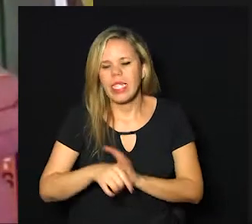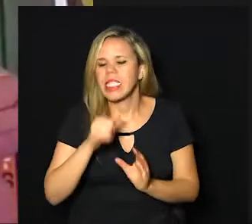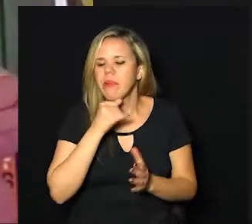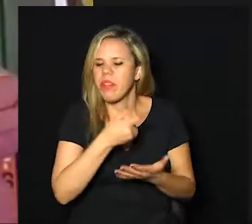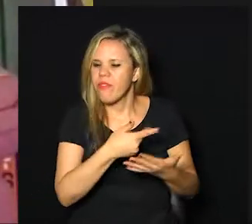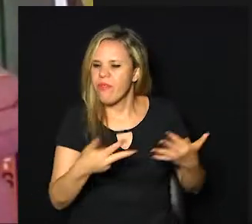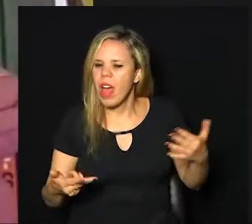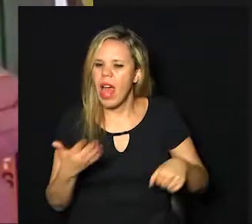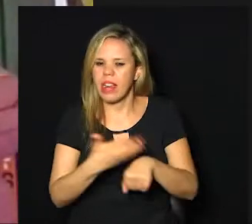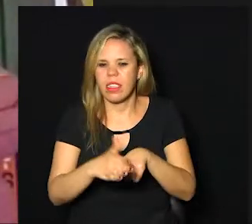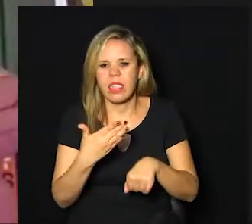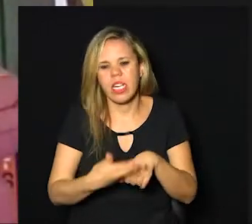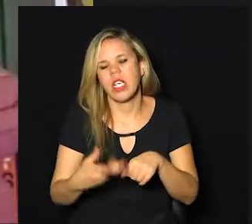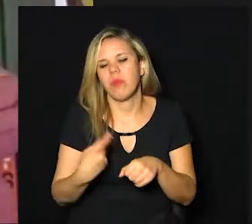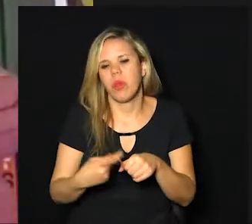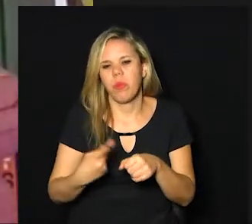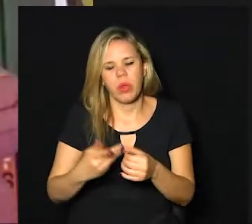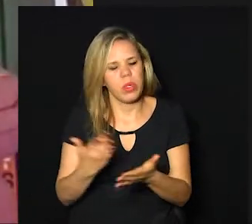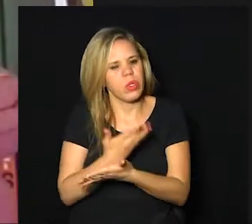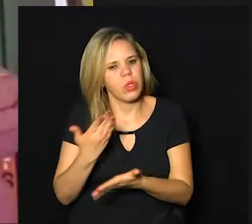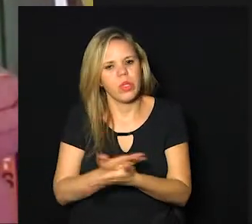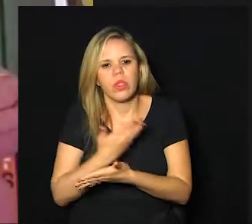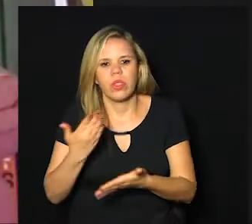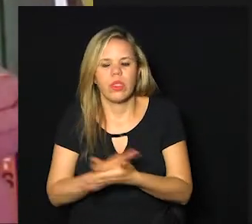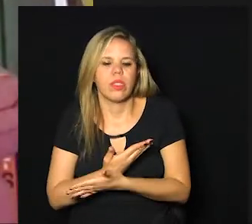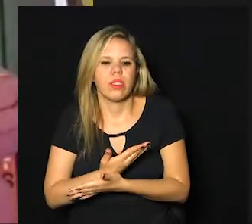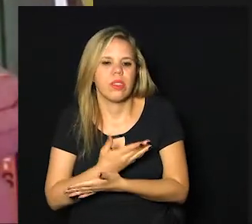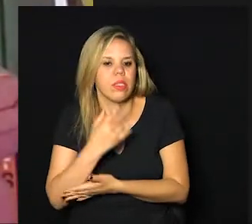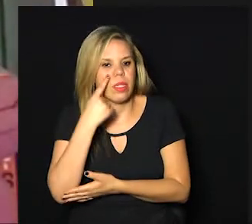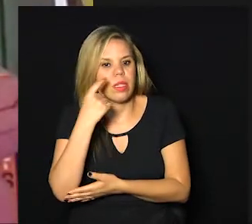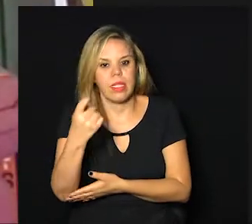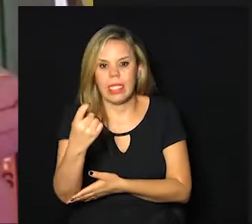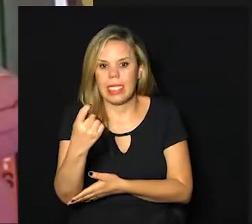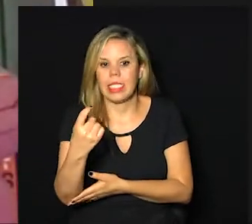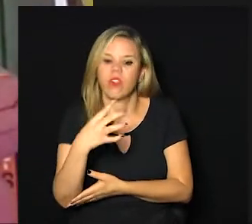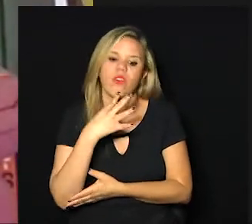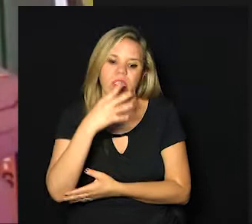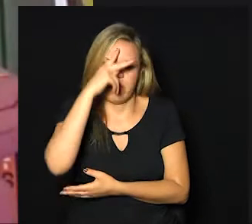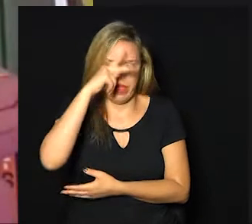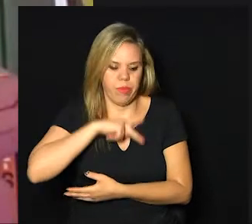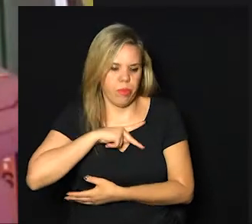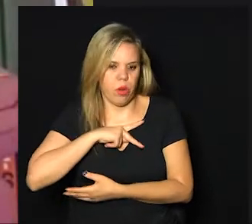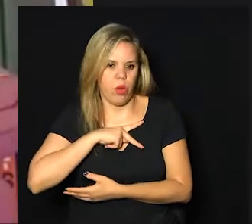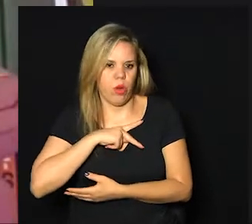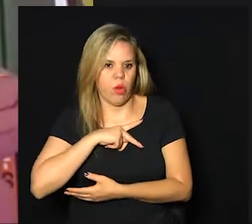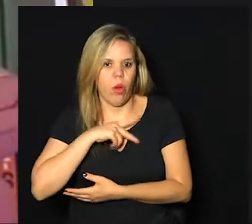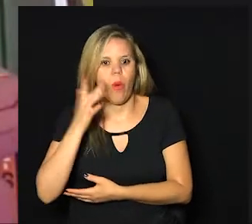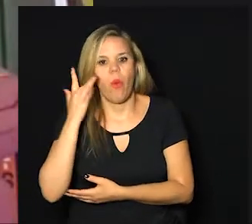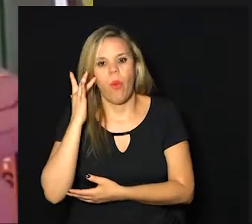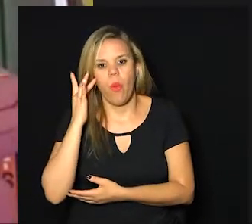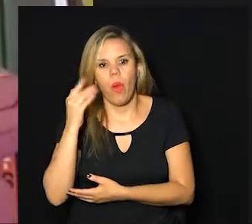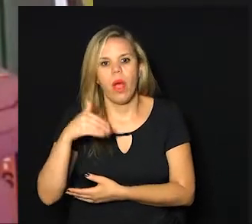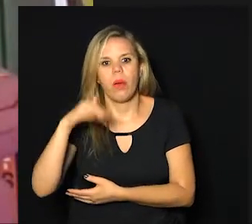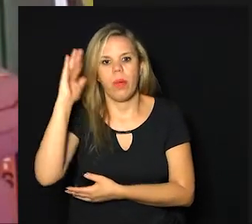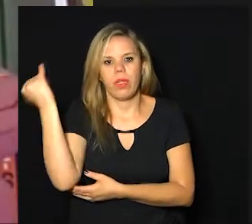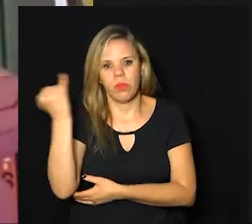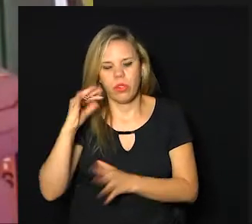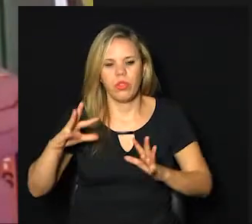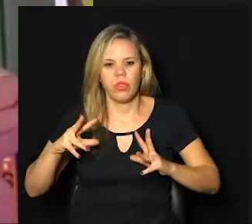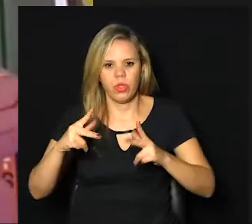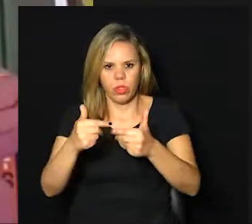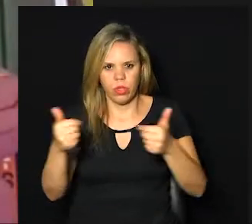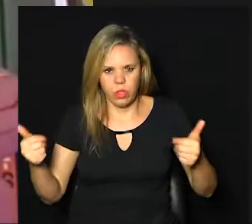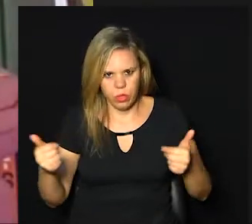e treinamentos e livros, né? O interesse em se conhecer, eu acho que é o mais importante de